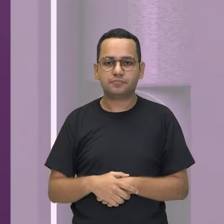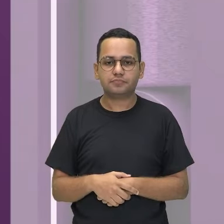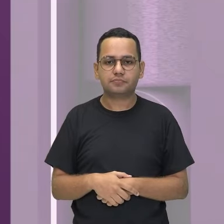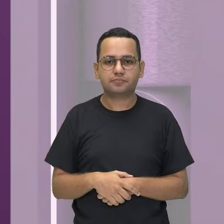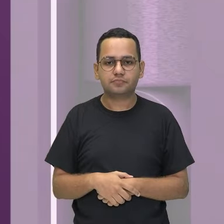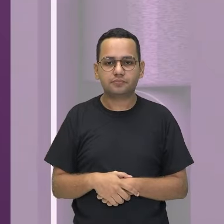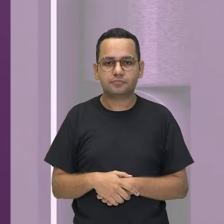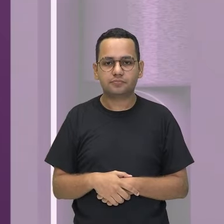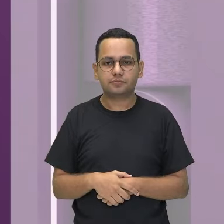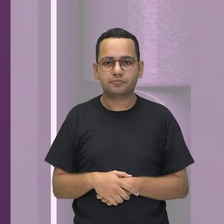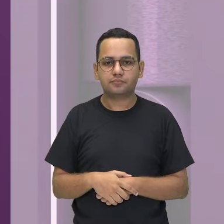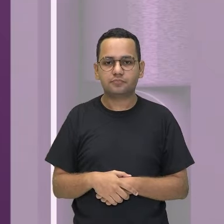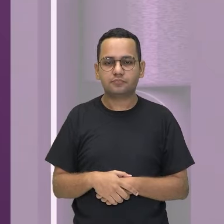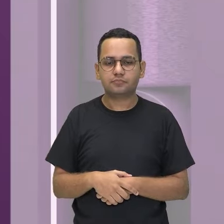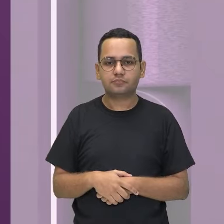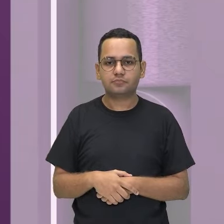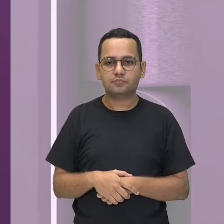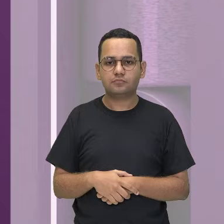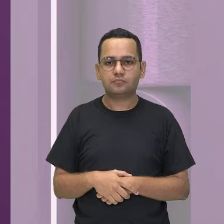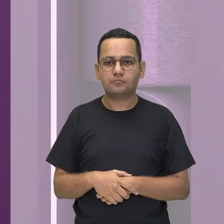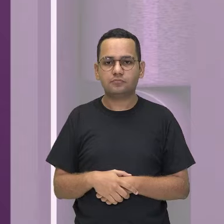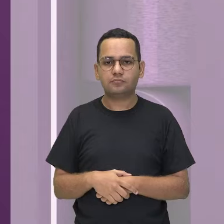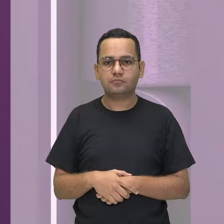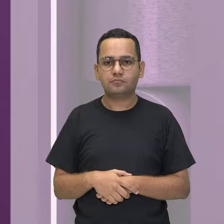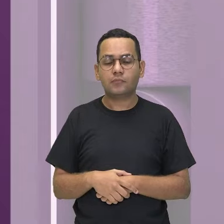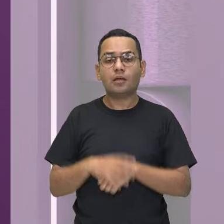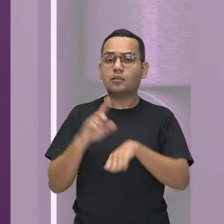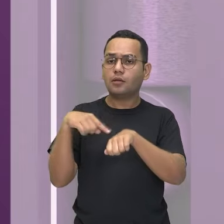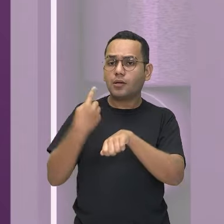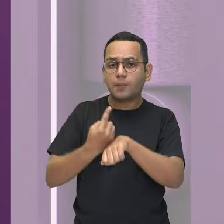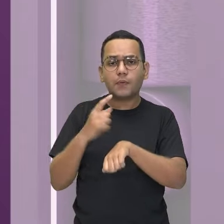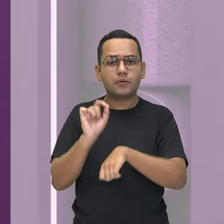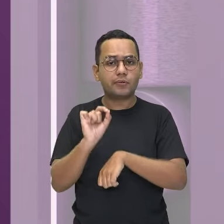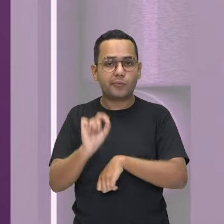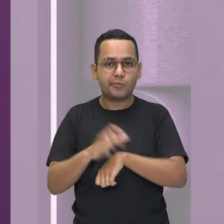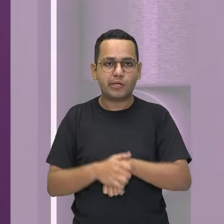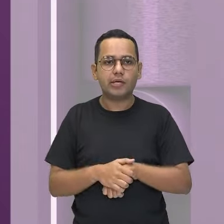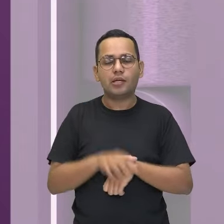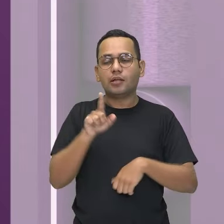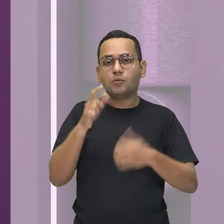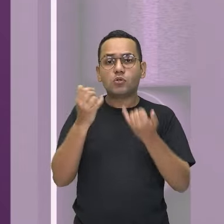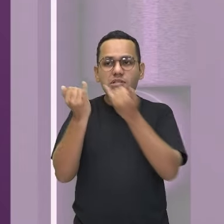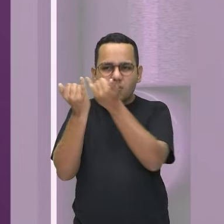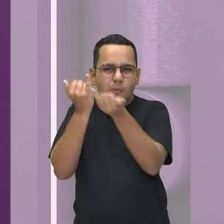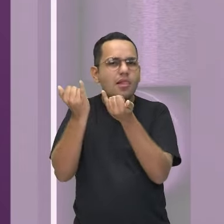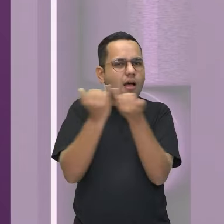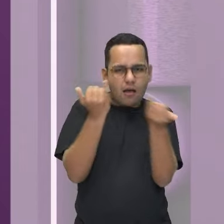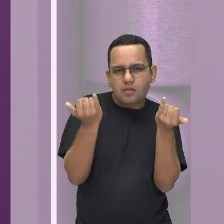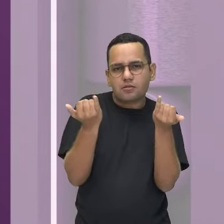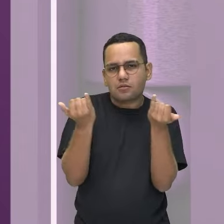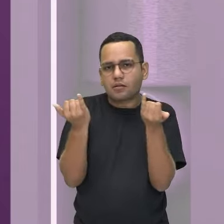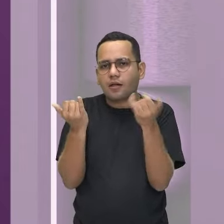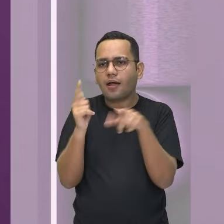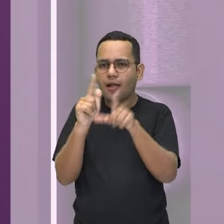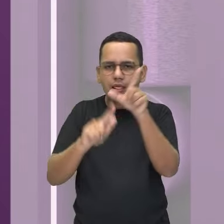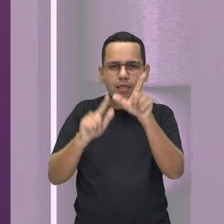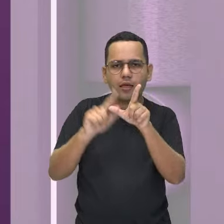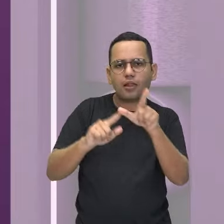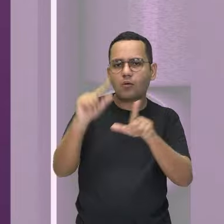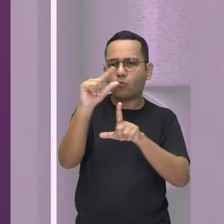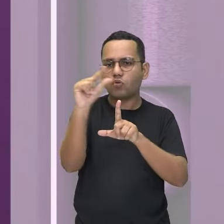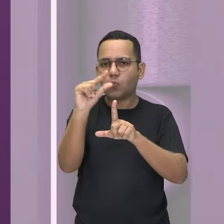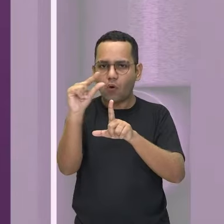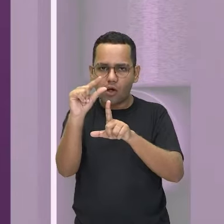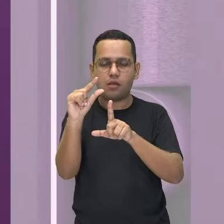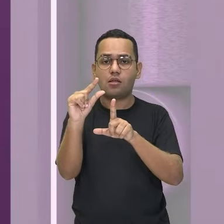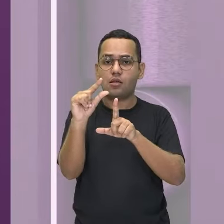sinal. Depois disso, a gente vai organizar os nossos termos semelhantes para deixar um do ladinho do outro,